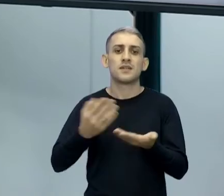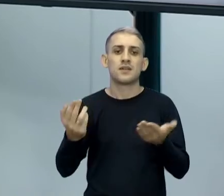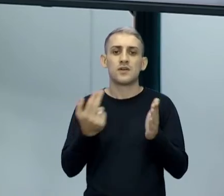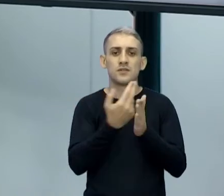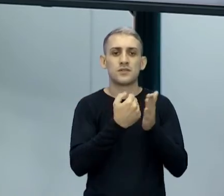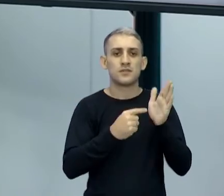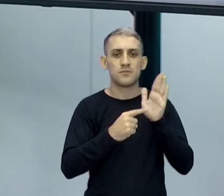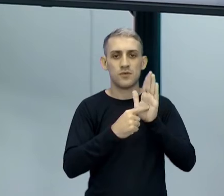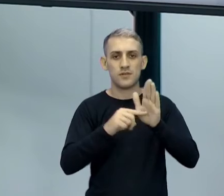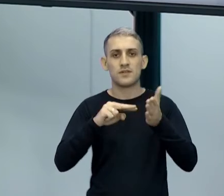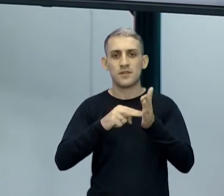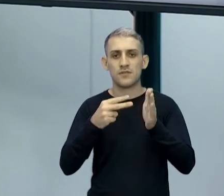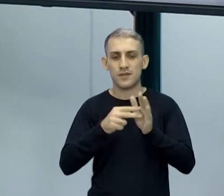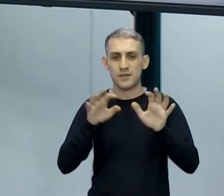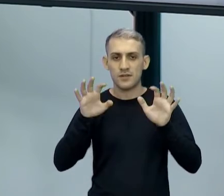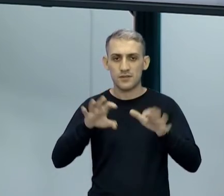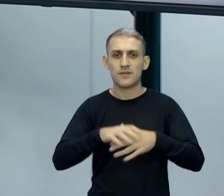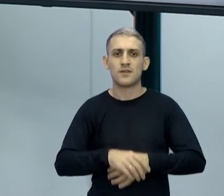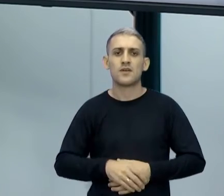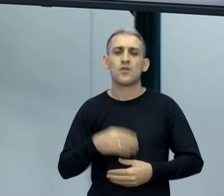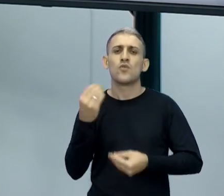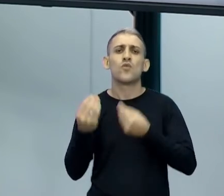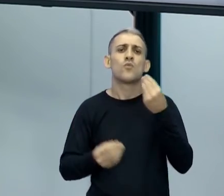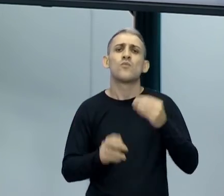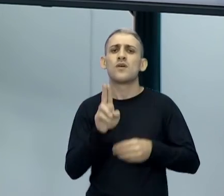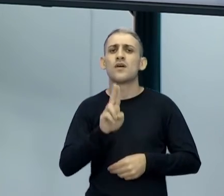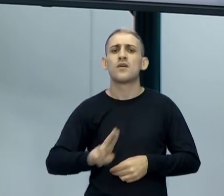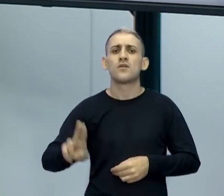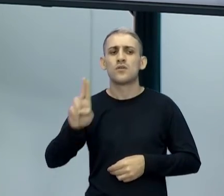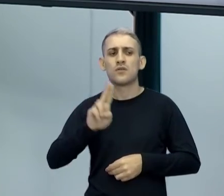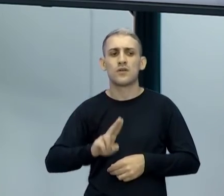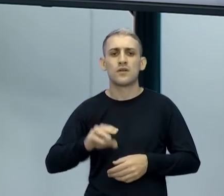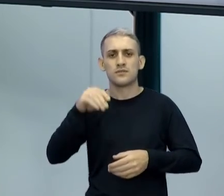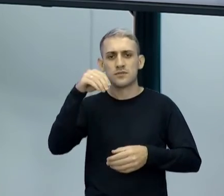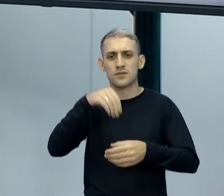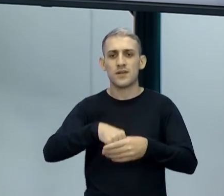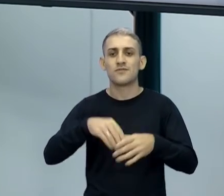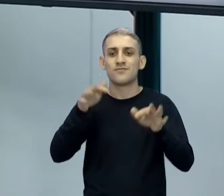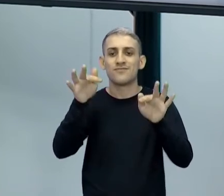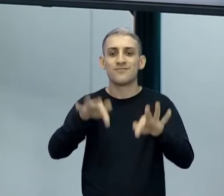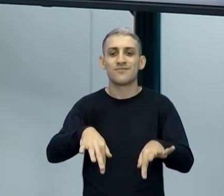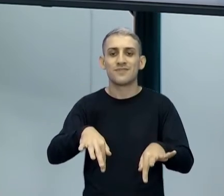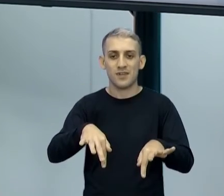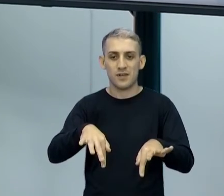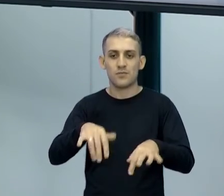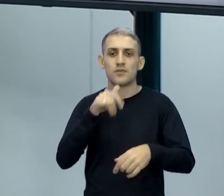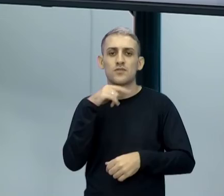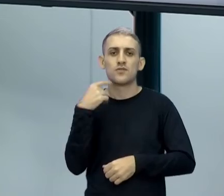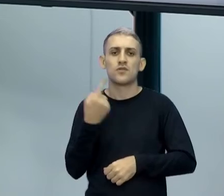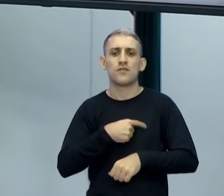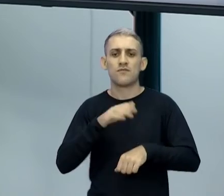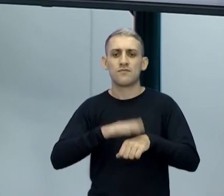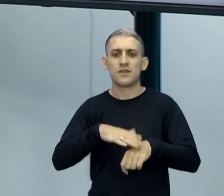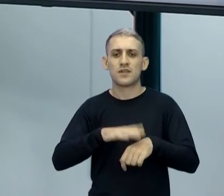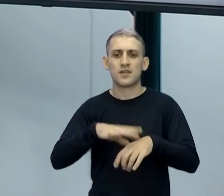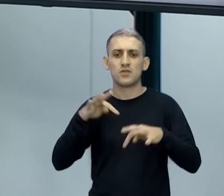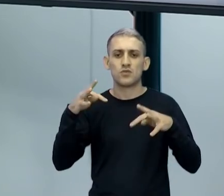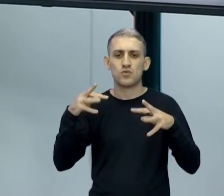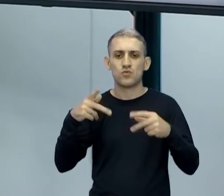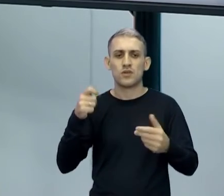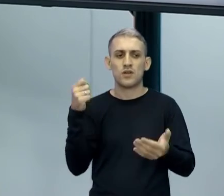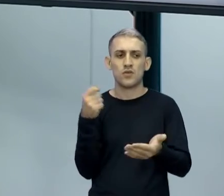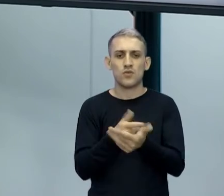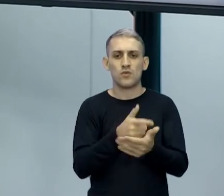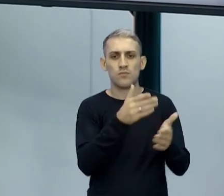ela serve para isso. Aonde que vai entrar isso daqui? Isso daqui vai entrar lá no final, né? Depois que você fizer toda a compra,